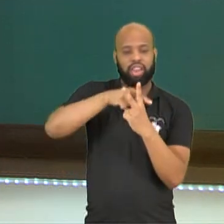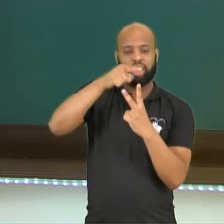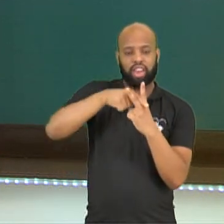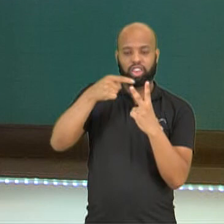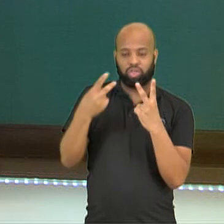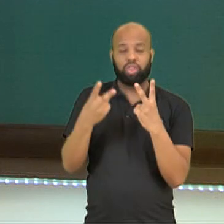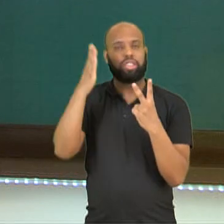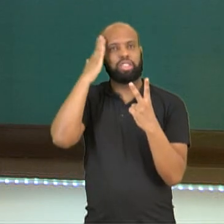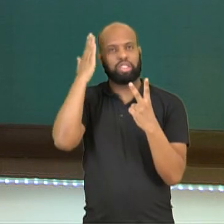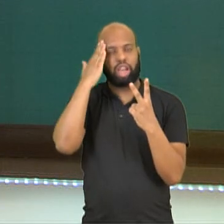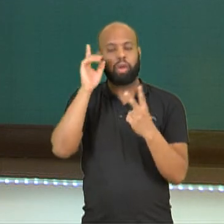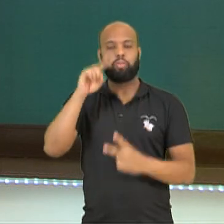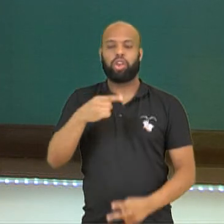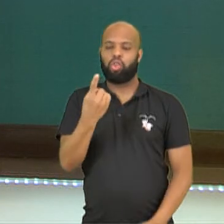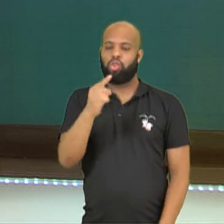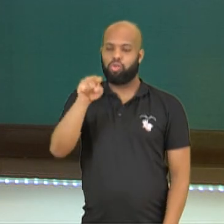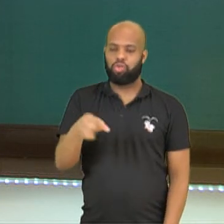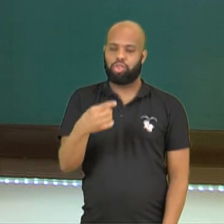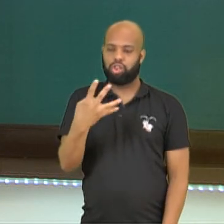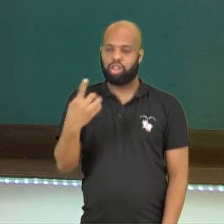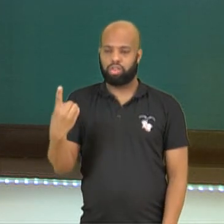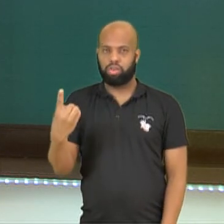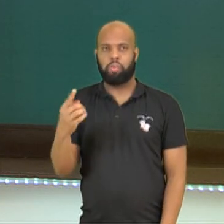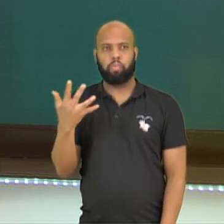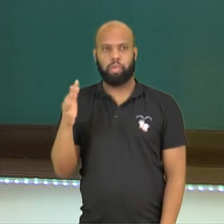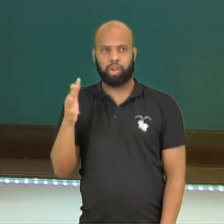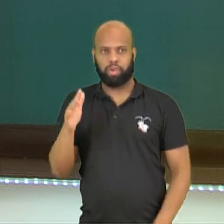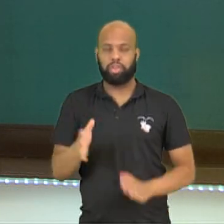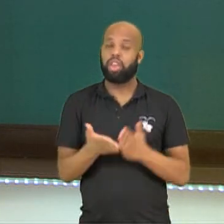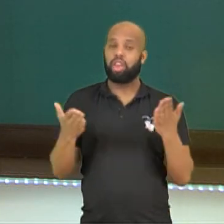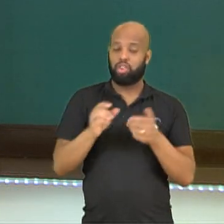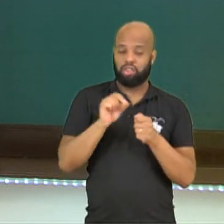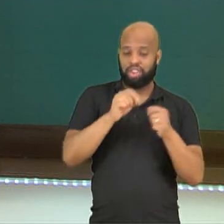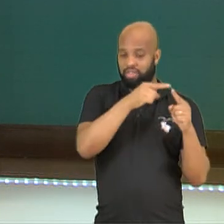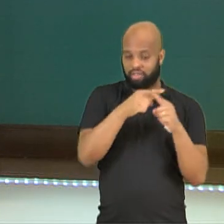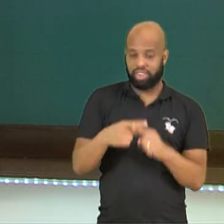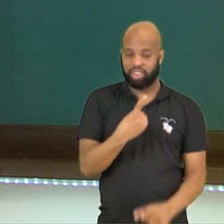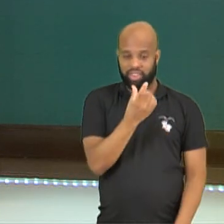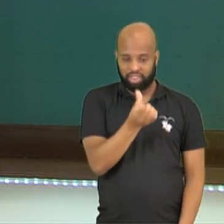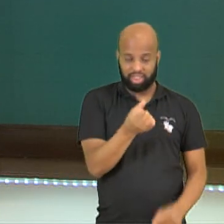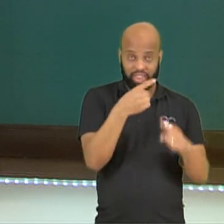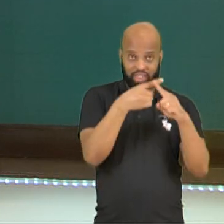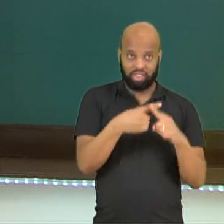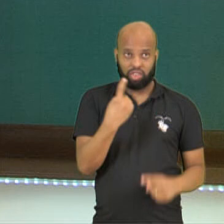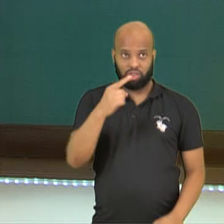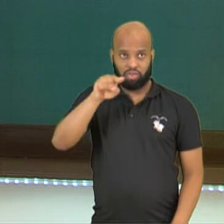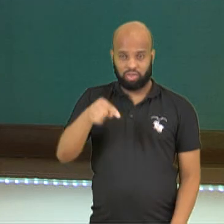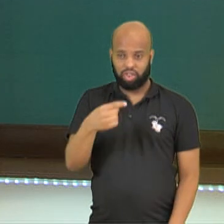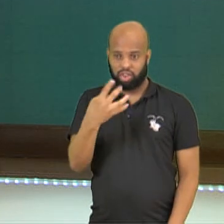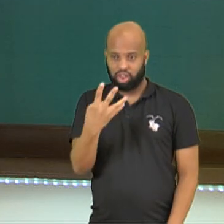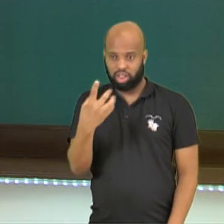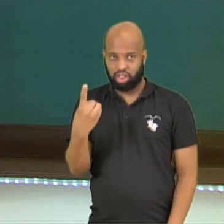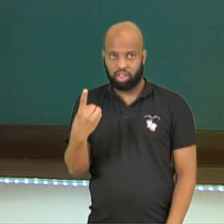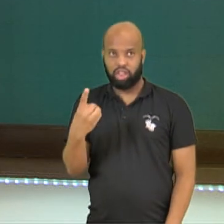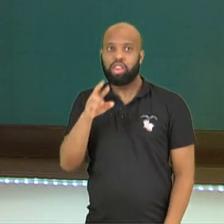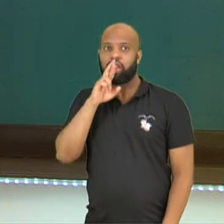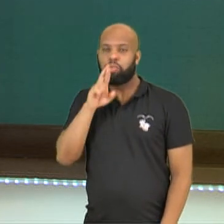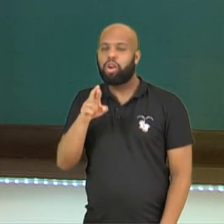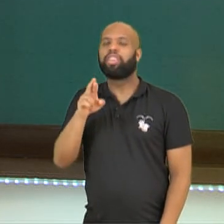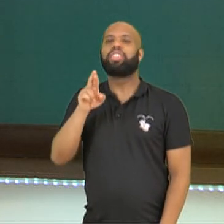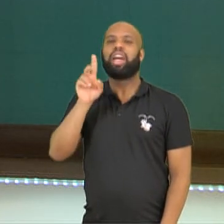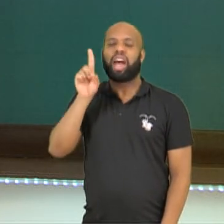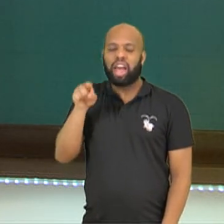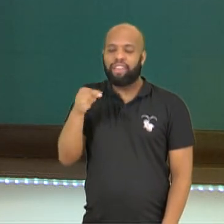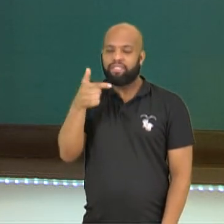por 1,41, aproximadamente. Multiplicando por 16, eu tenho 22,56, ok? Então,